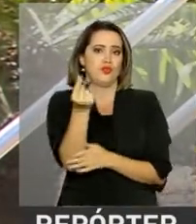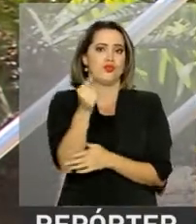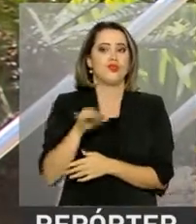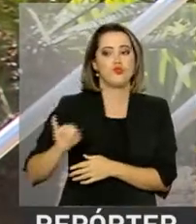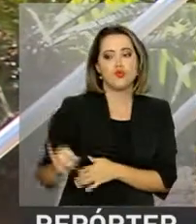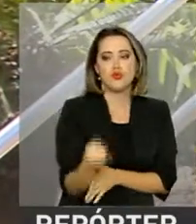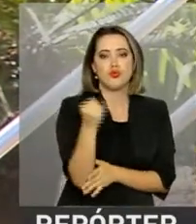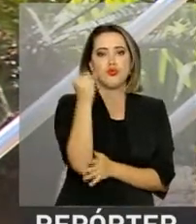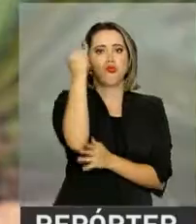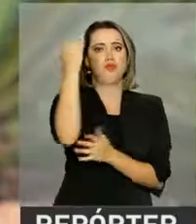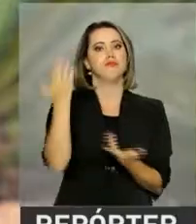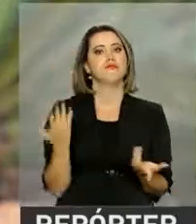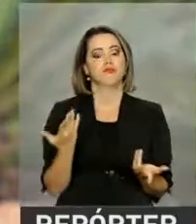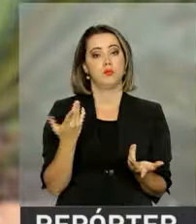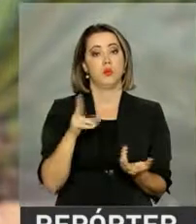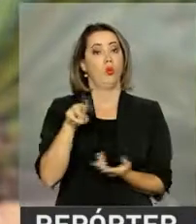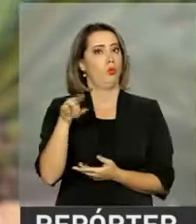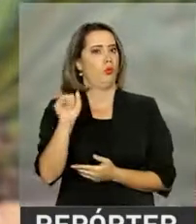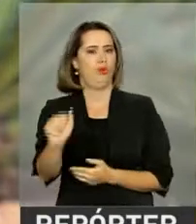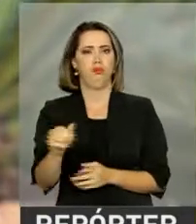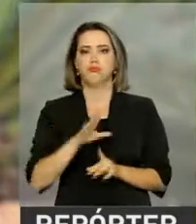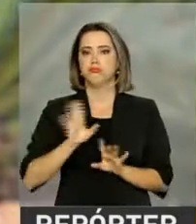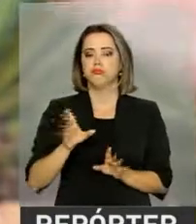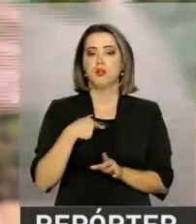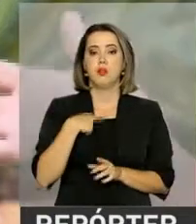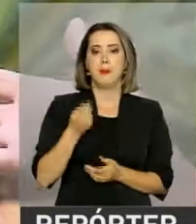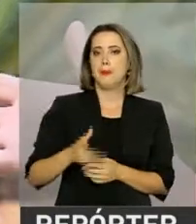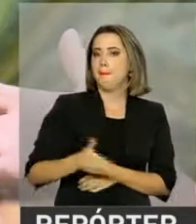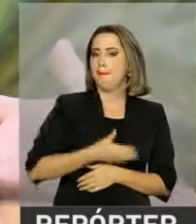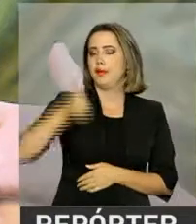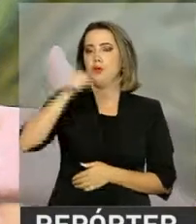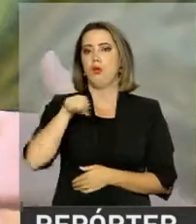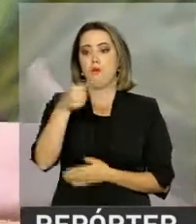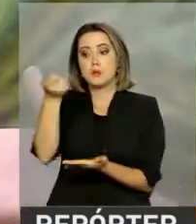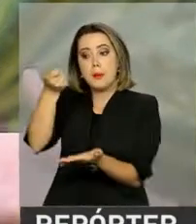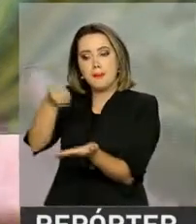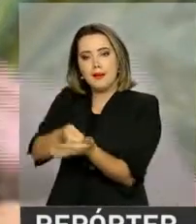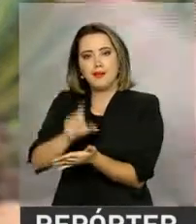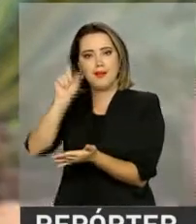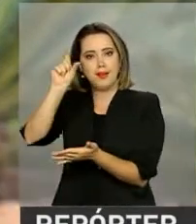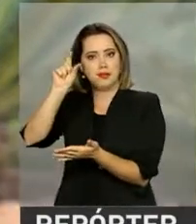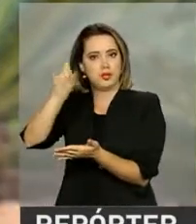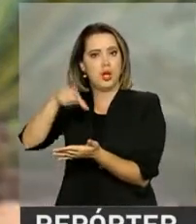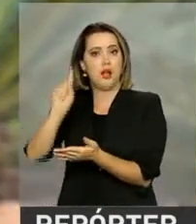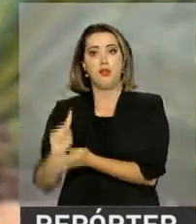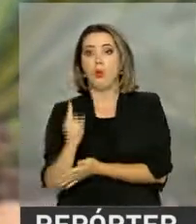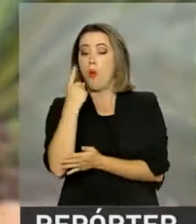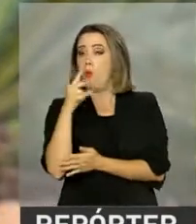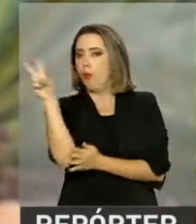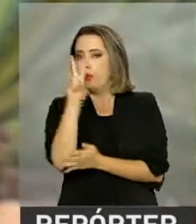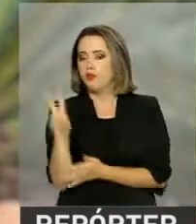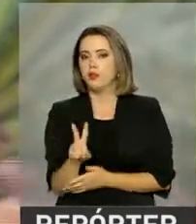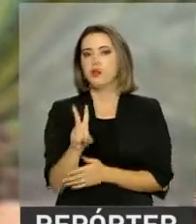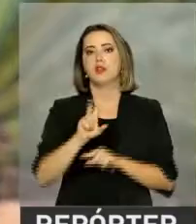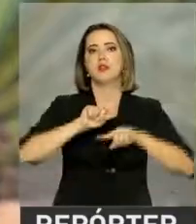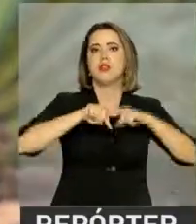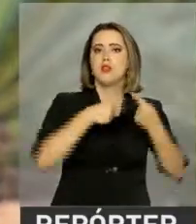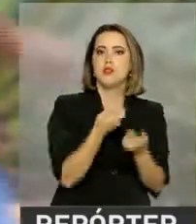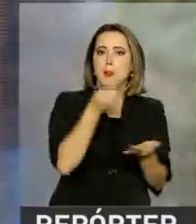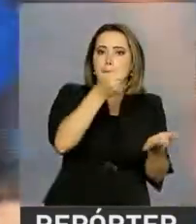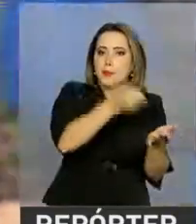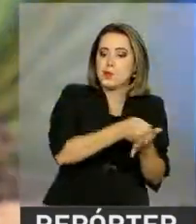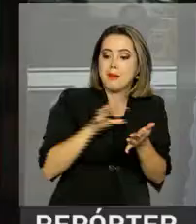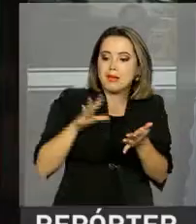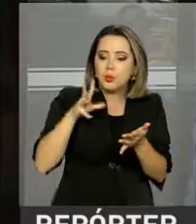nisso então nunca mais é melhor você ir lá e que está a contas com o cartão 16 e pagar tudo